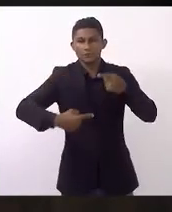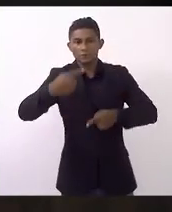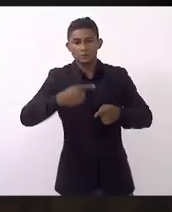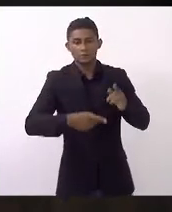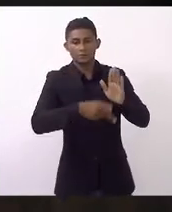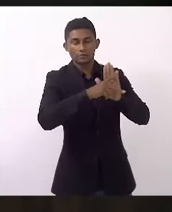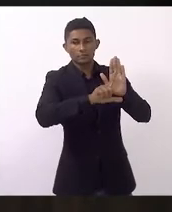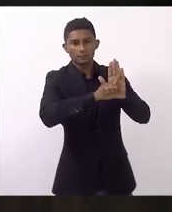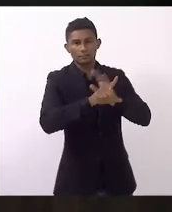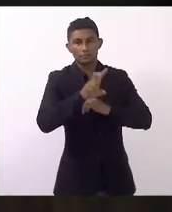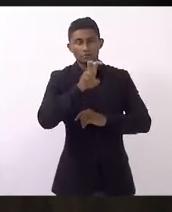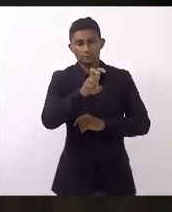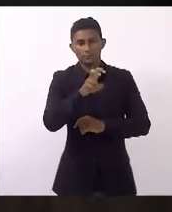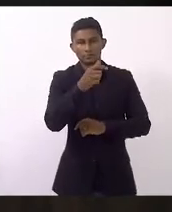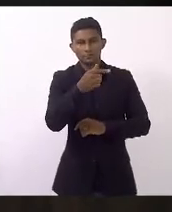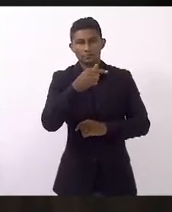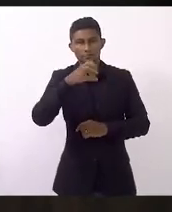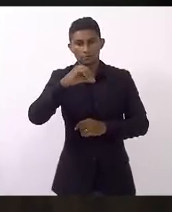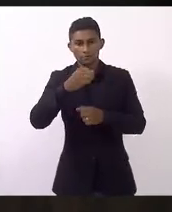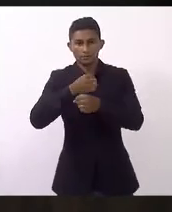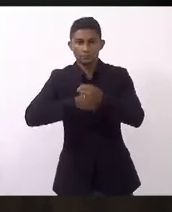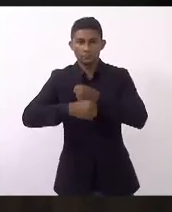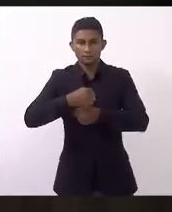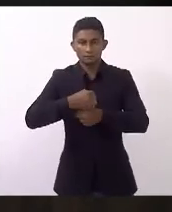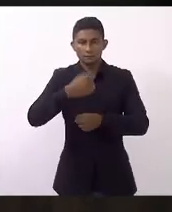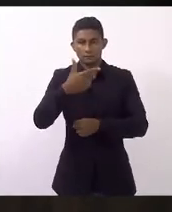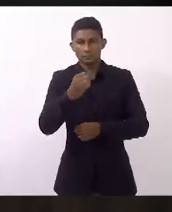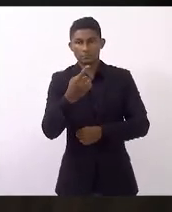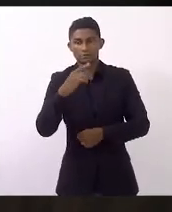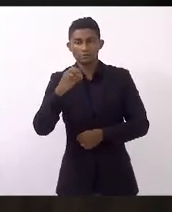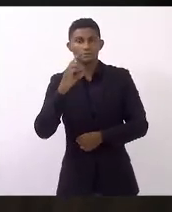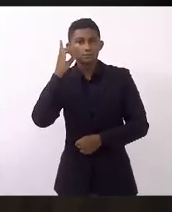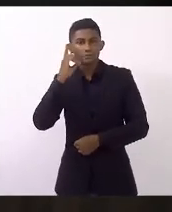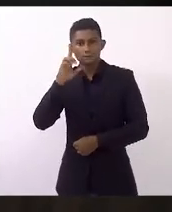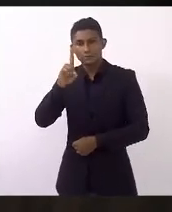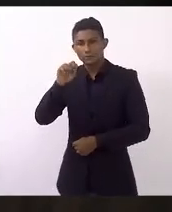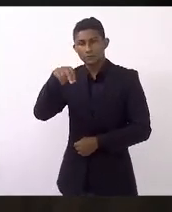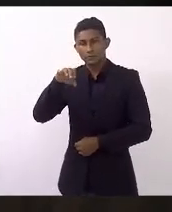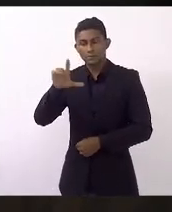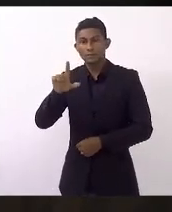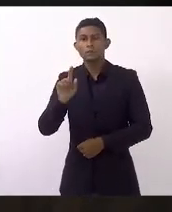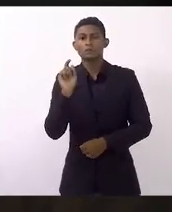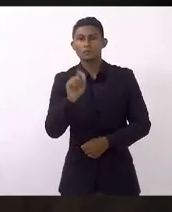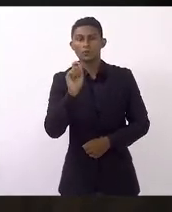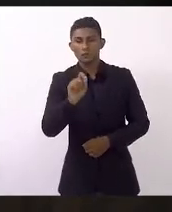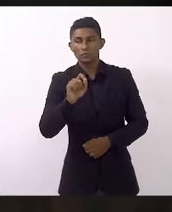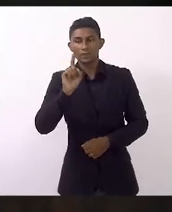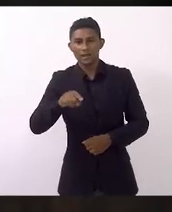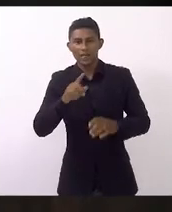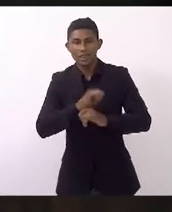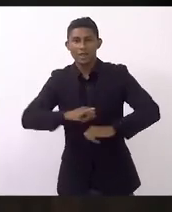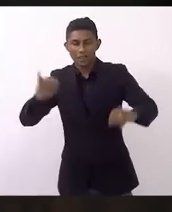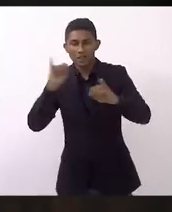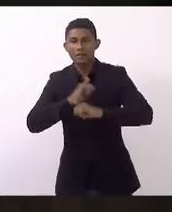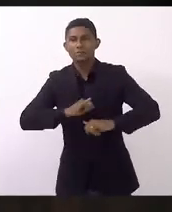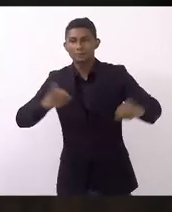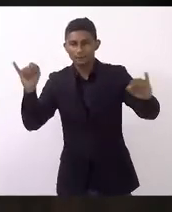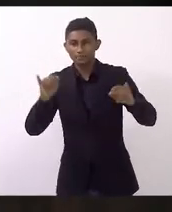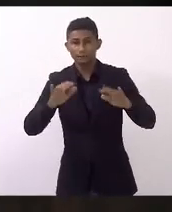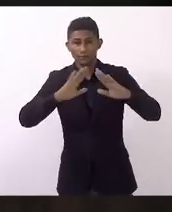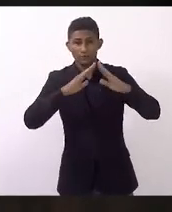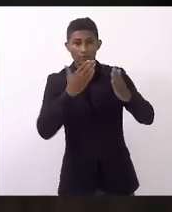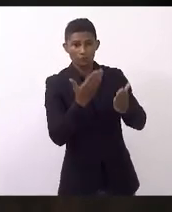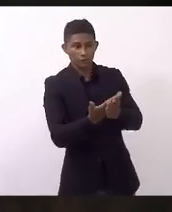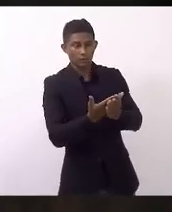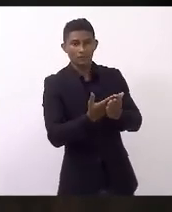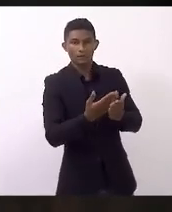lei 579/19, de autoria do deputado Daniel Lebrelon, que dispõe sobre a realização de campanha publicitária permanente nas escolas públicas